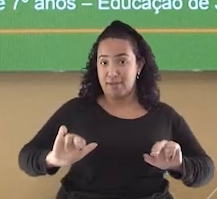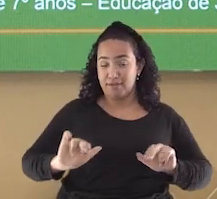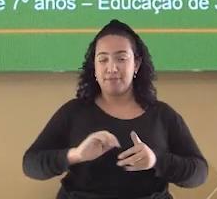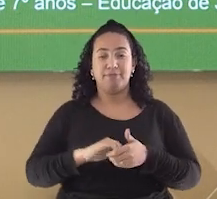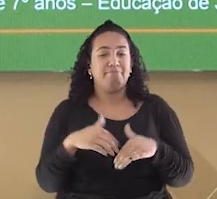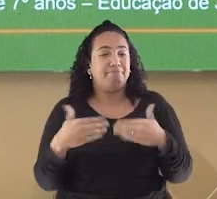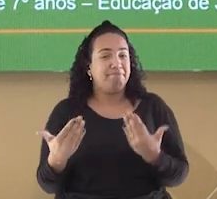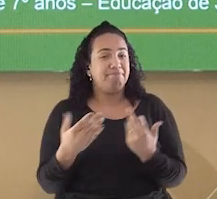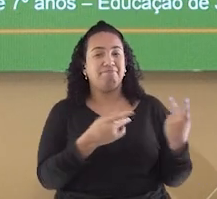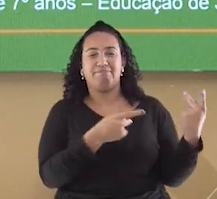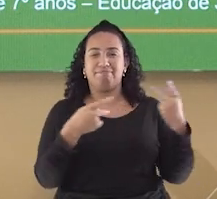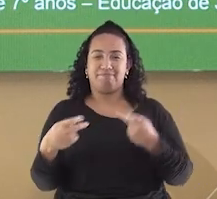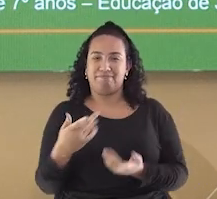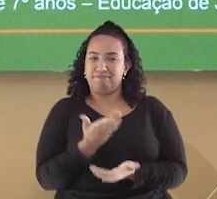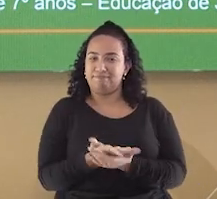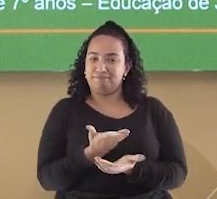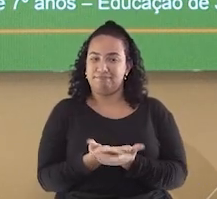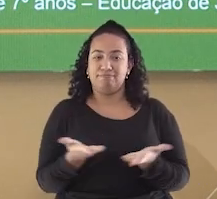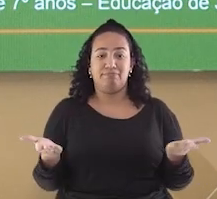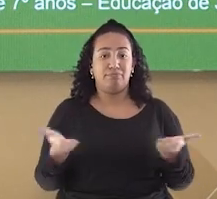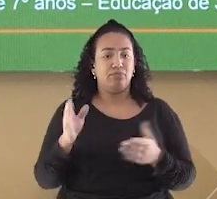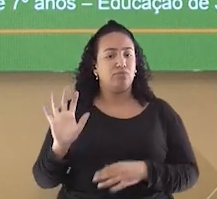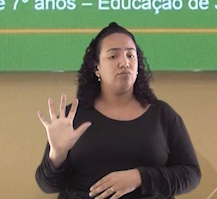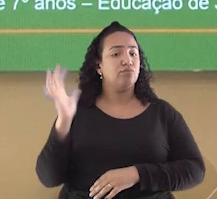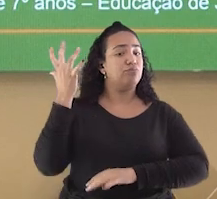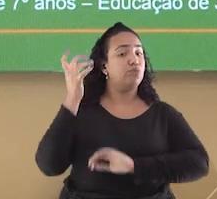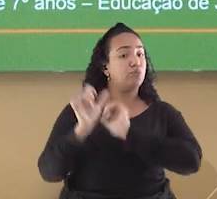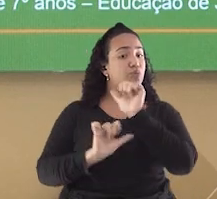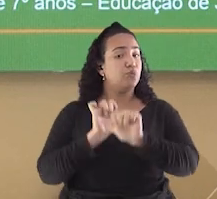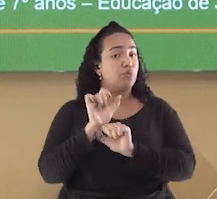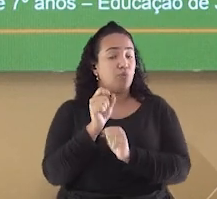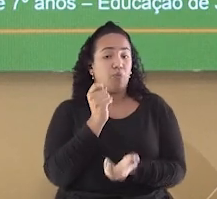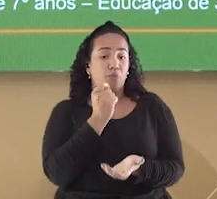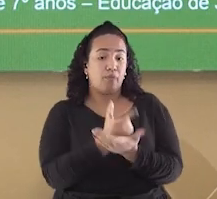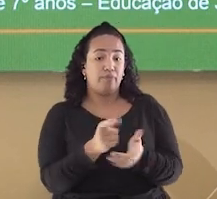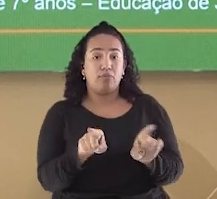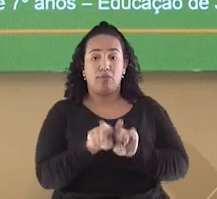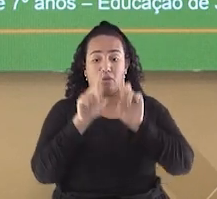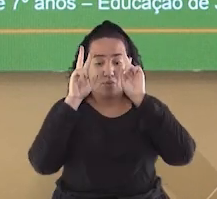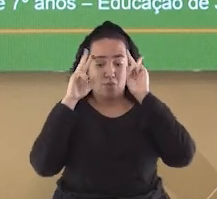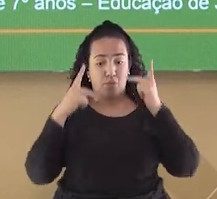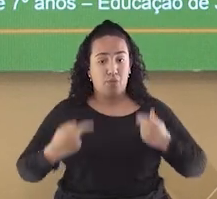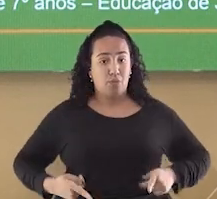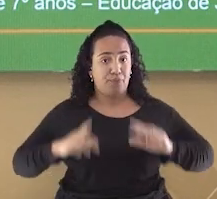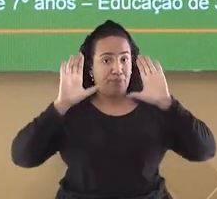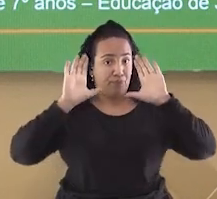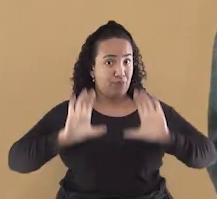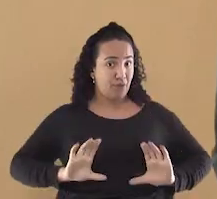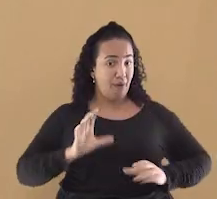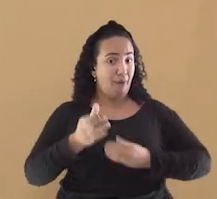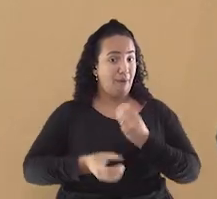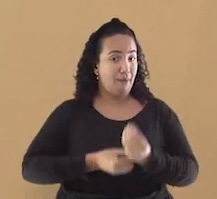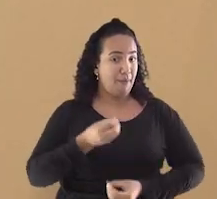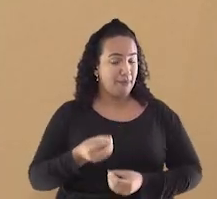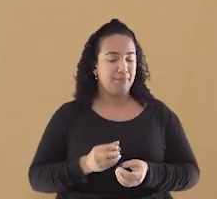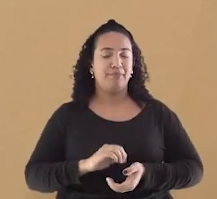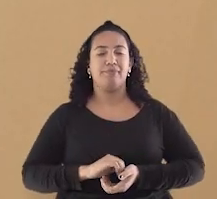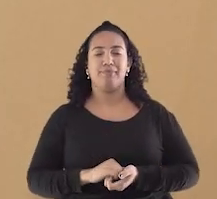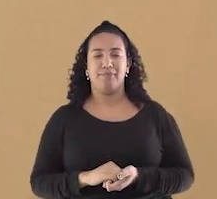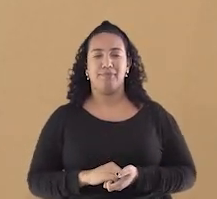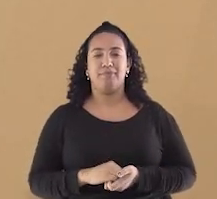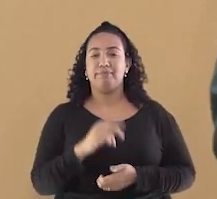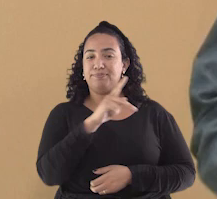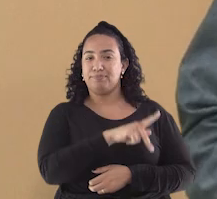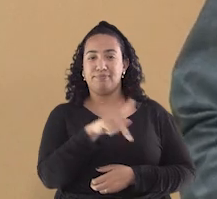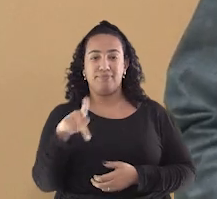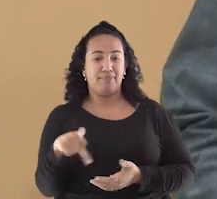Então, bem-vindos à aula de hoje. Mudaram as estações? Consumo e comportamento humano. Vamos lá? Para os professores e professoras